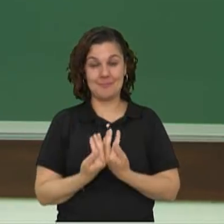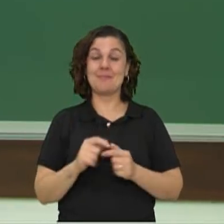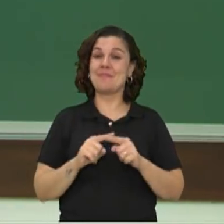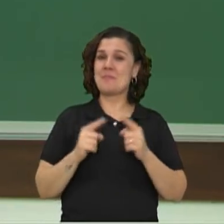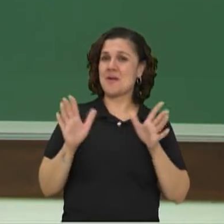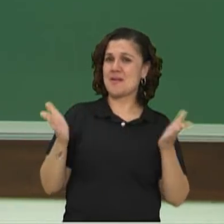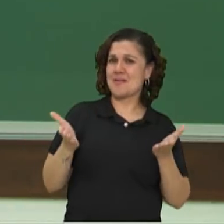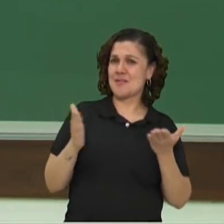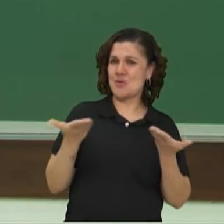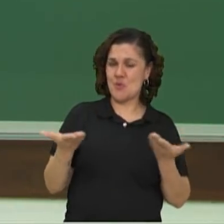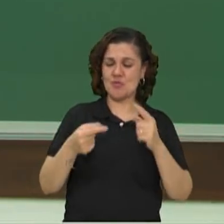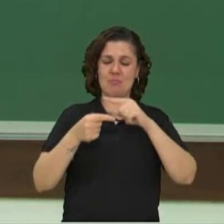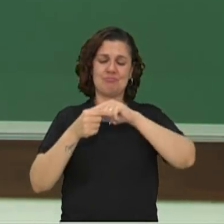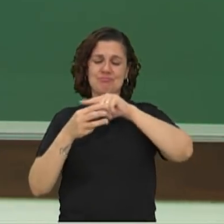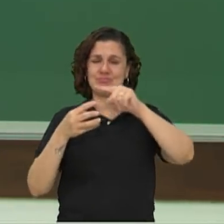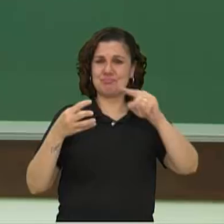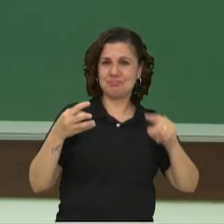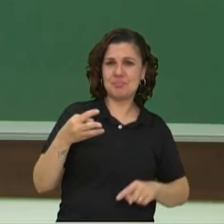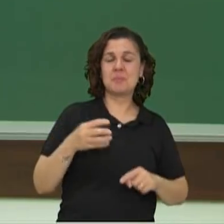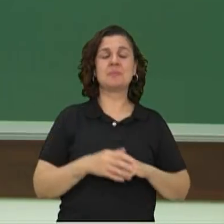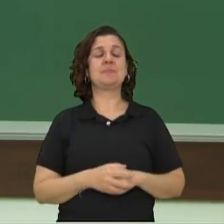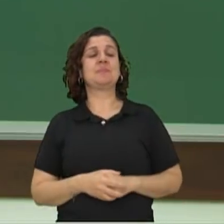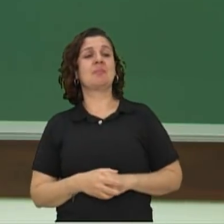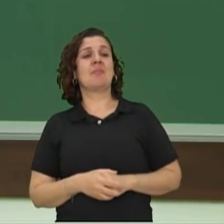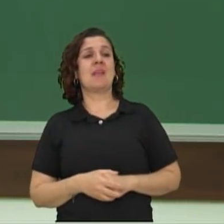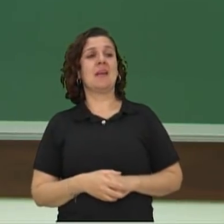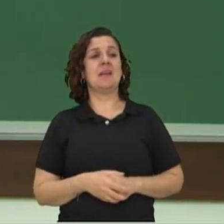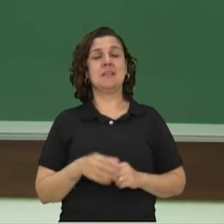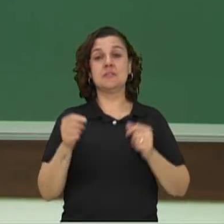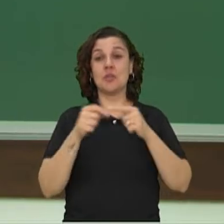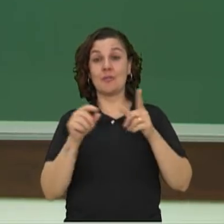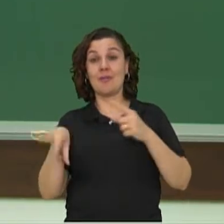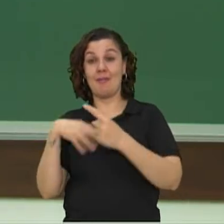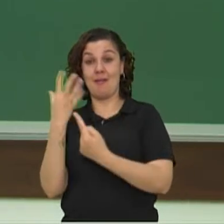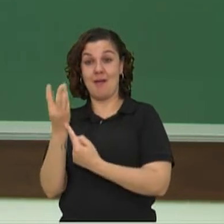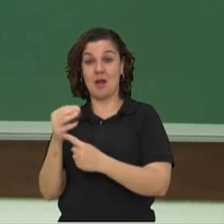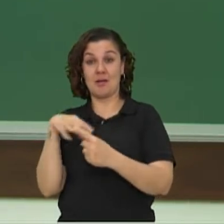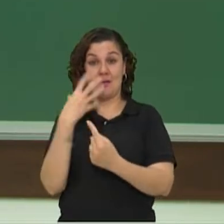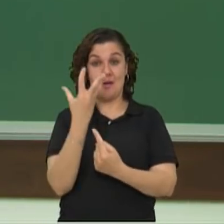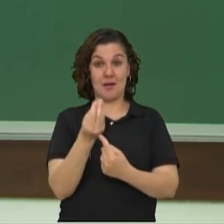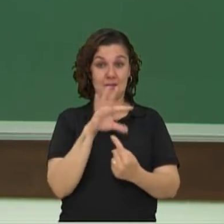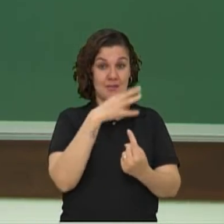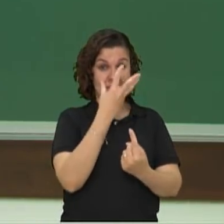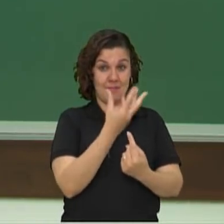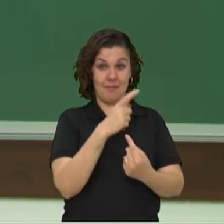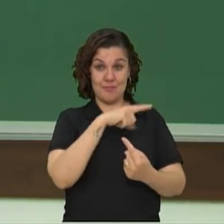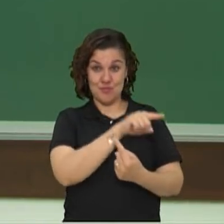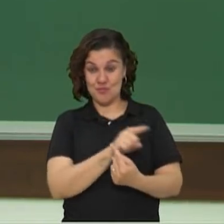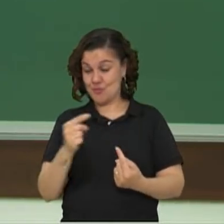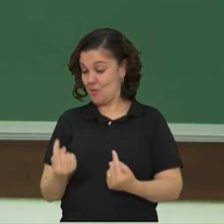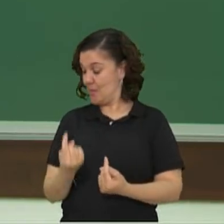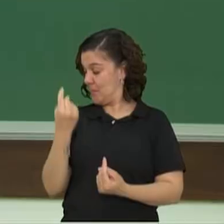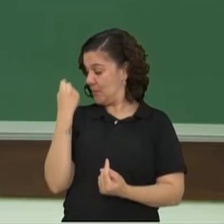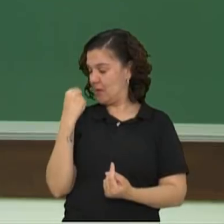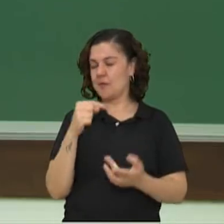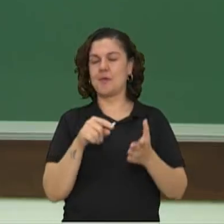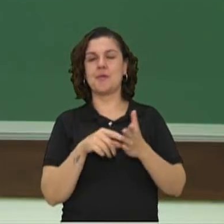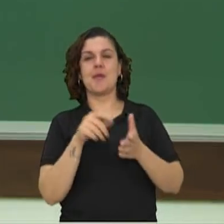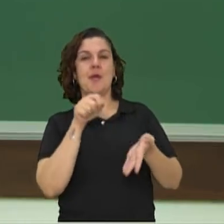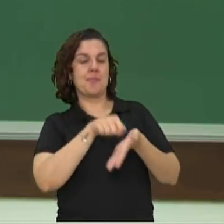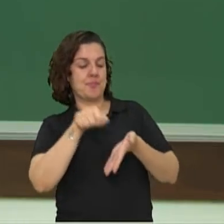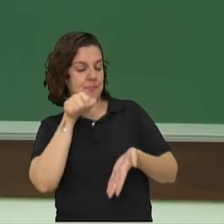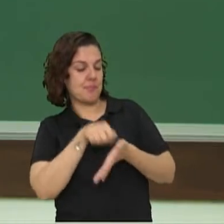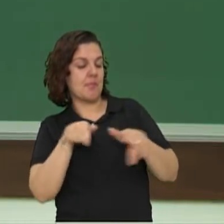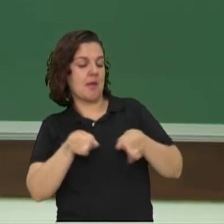que hoje nós temos muitos cursos, né? Então, daquelas artes que tinham liberais lá, né, da